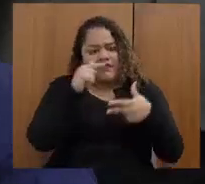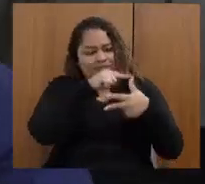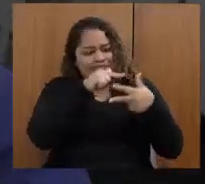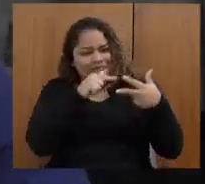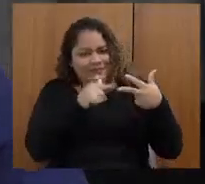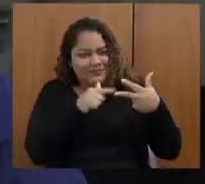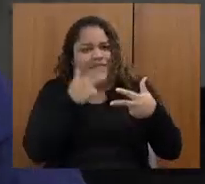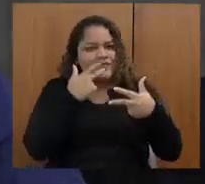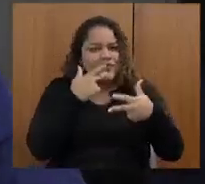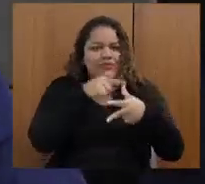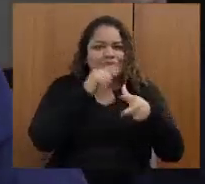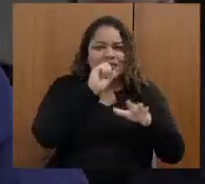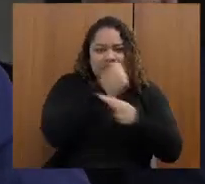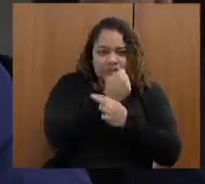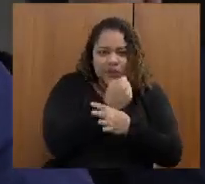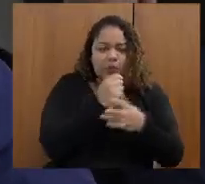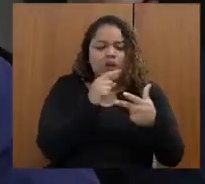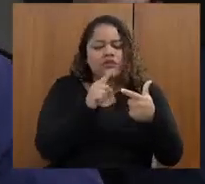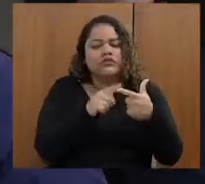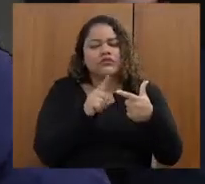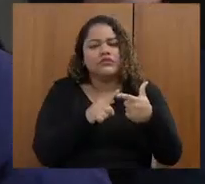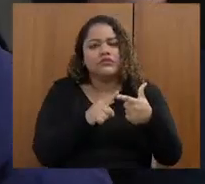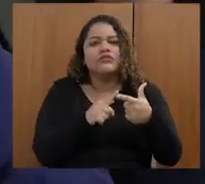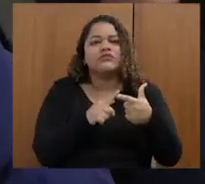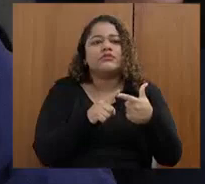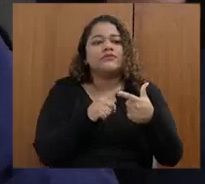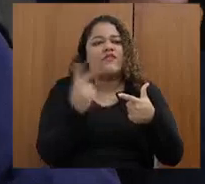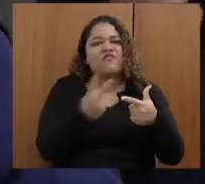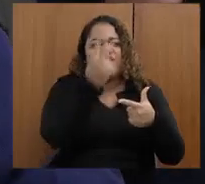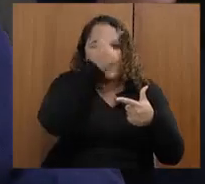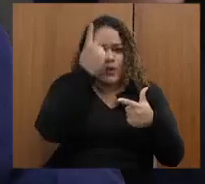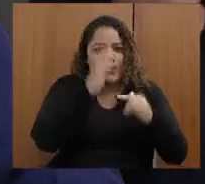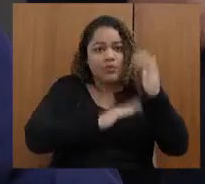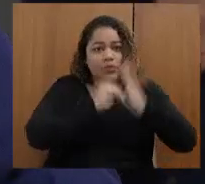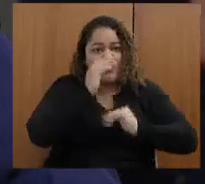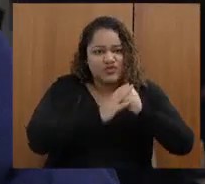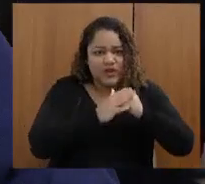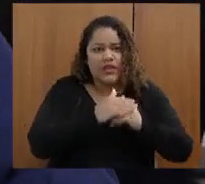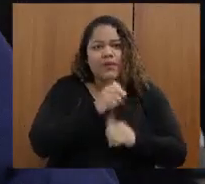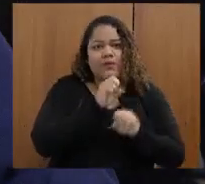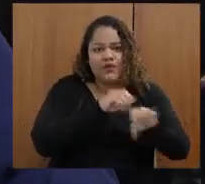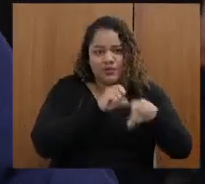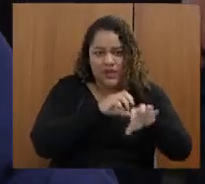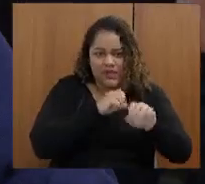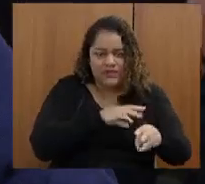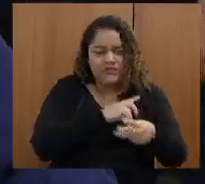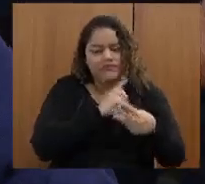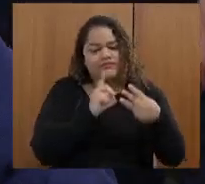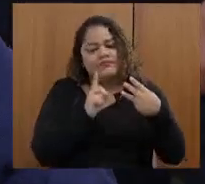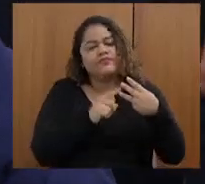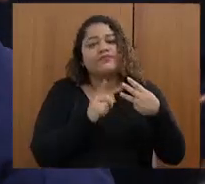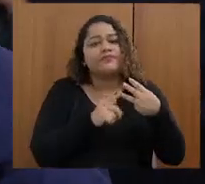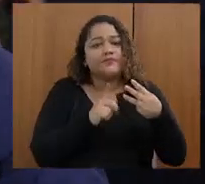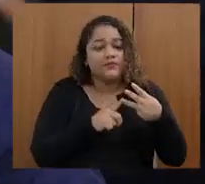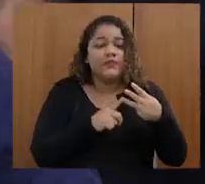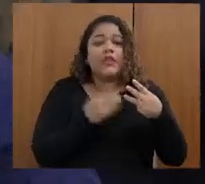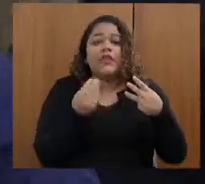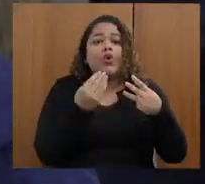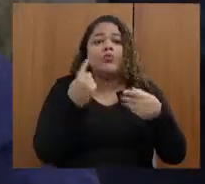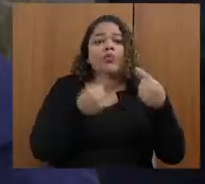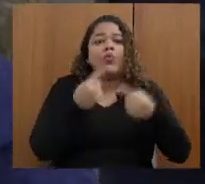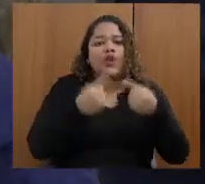nas escolas valorização dos profissionais da educação e também a política de ensino